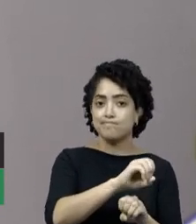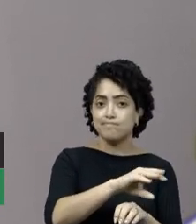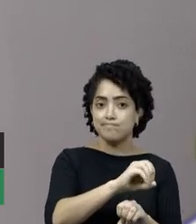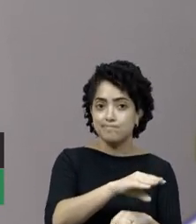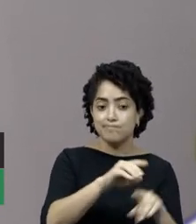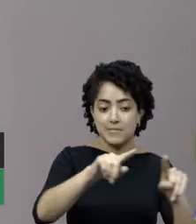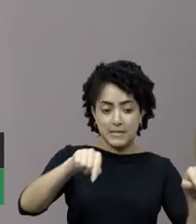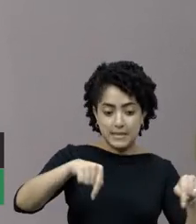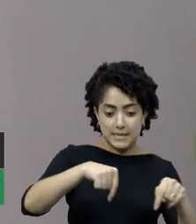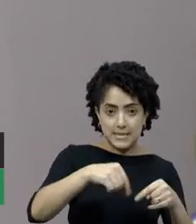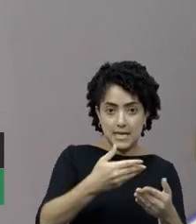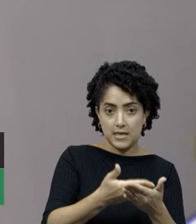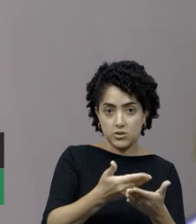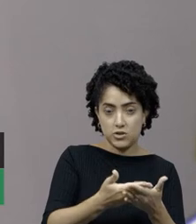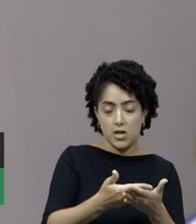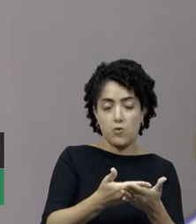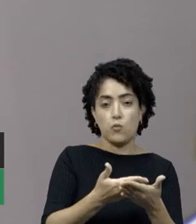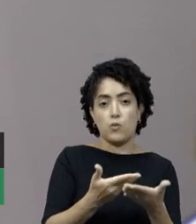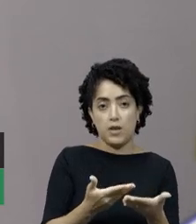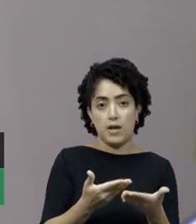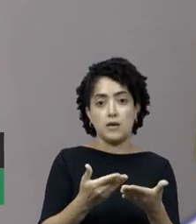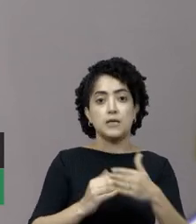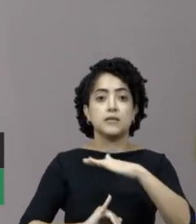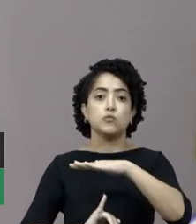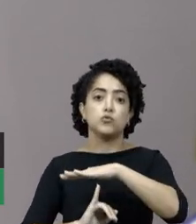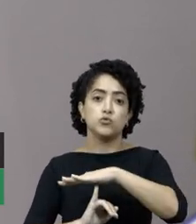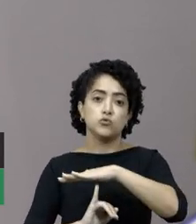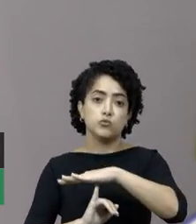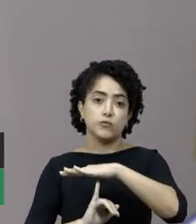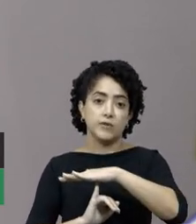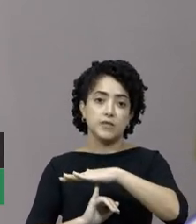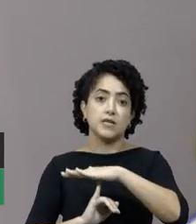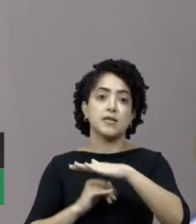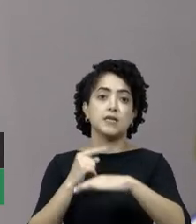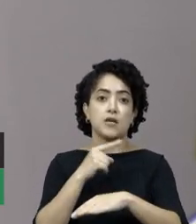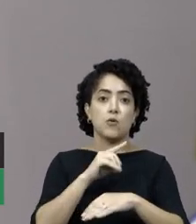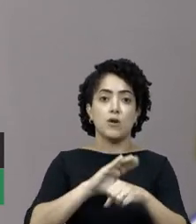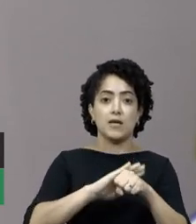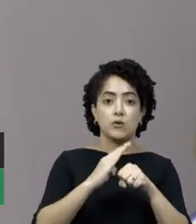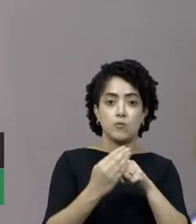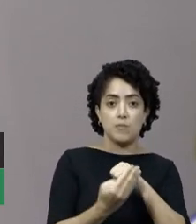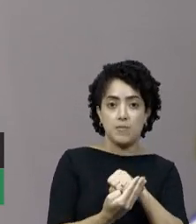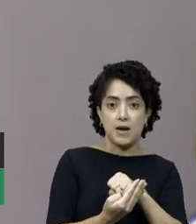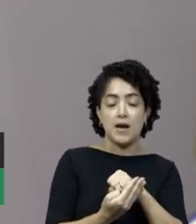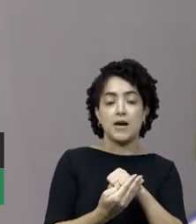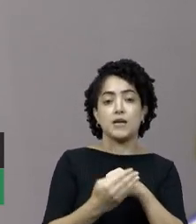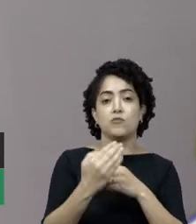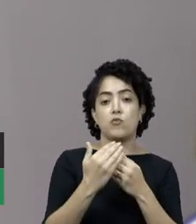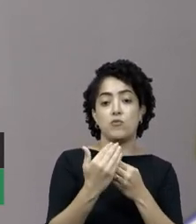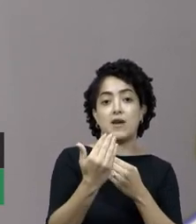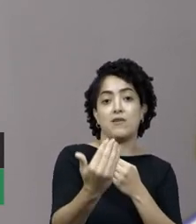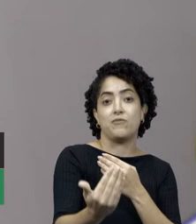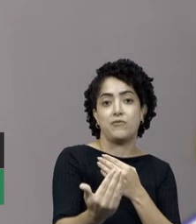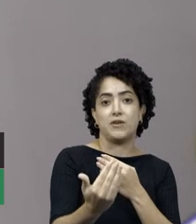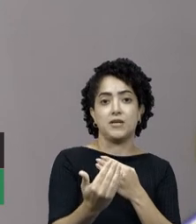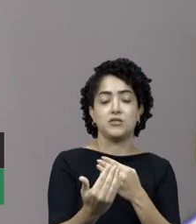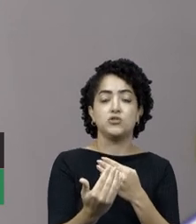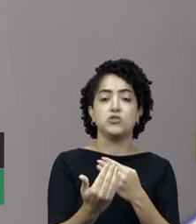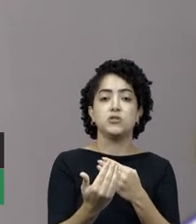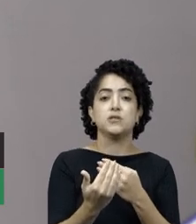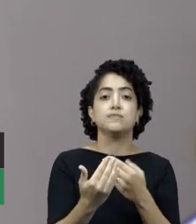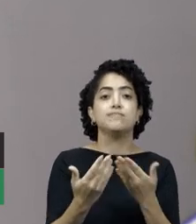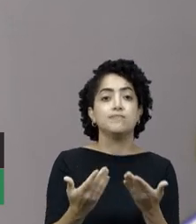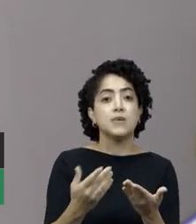de aula. Nós temos o Instituto Federal, no bairro Bela Vista, em frente do Instituto Federal, do outro lado da rua,